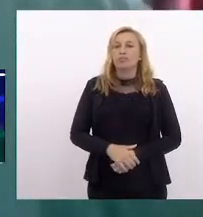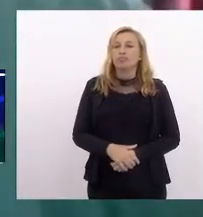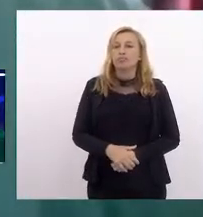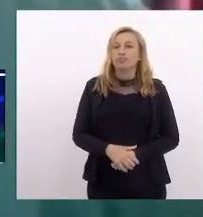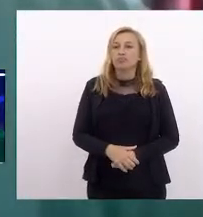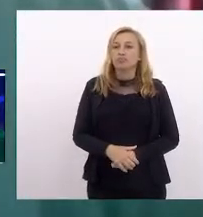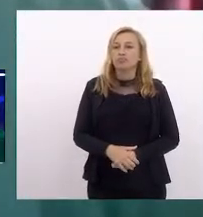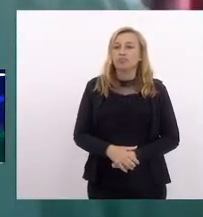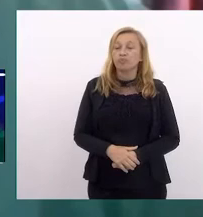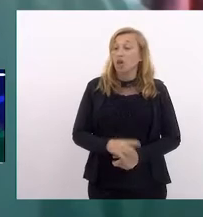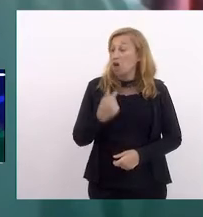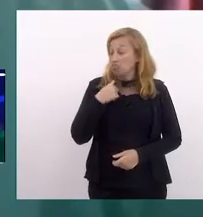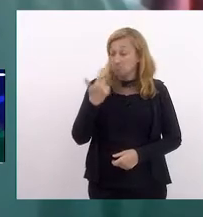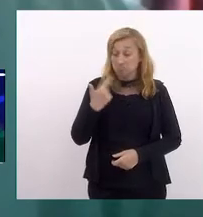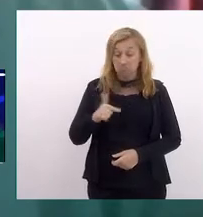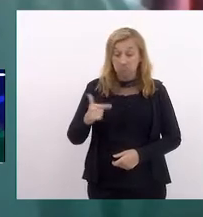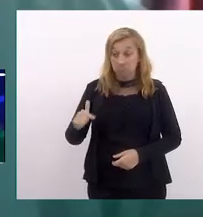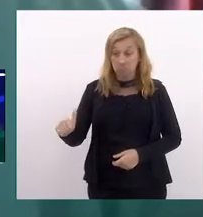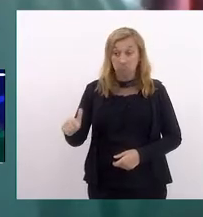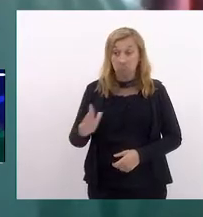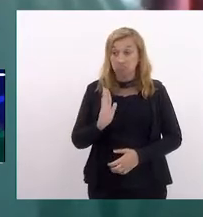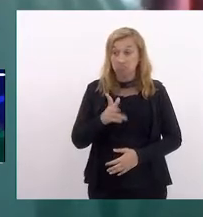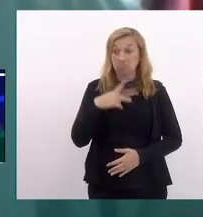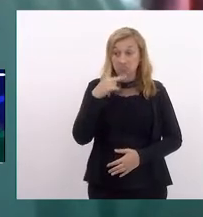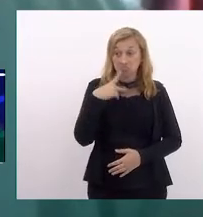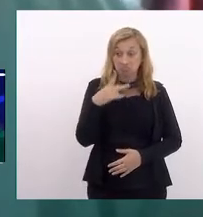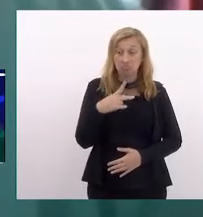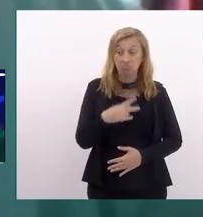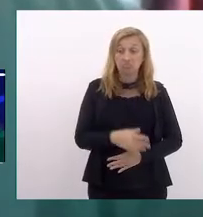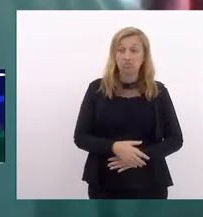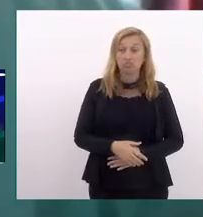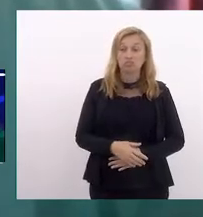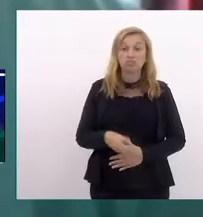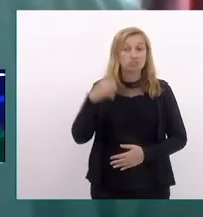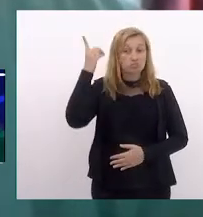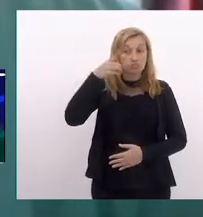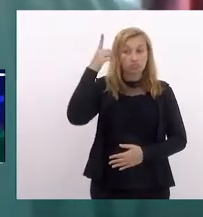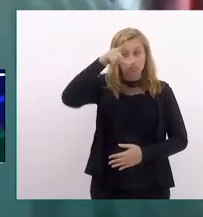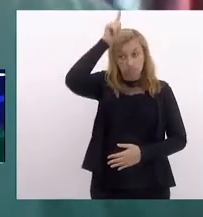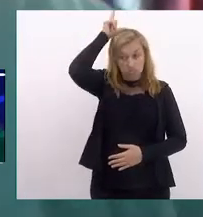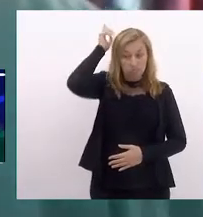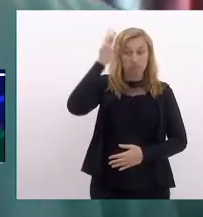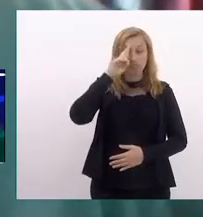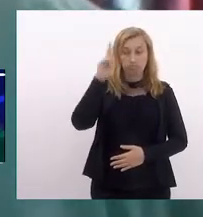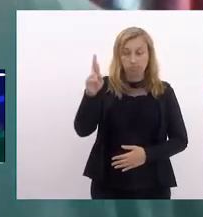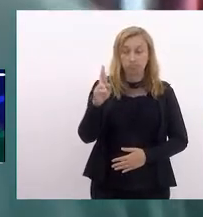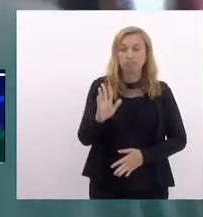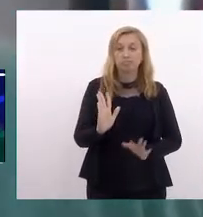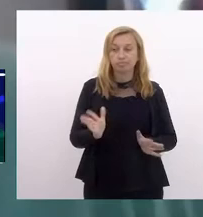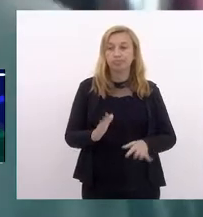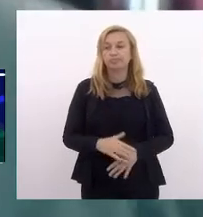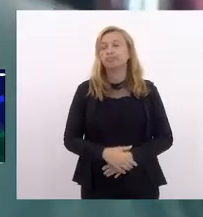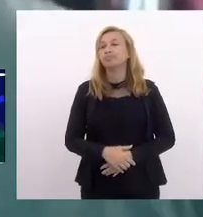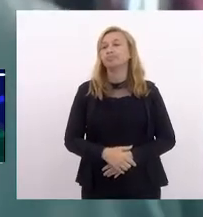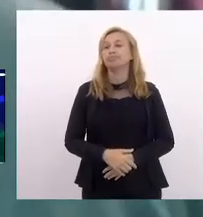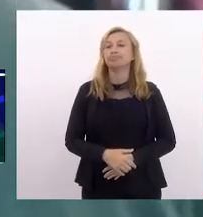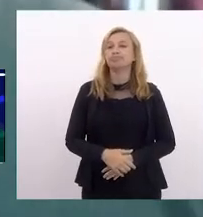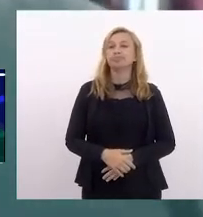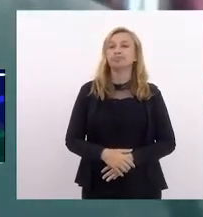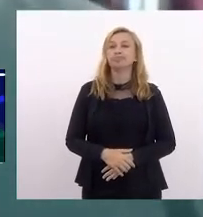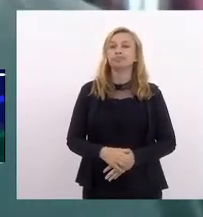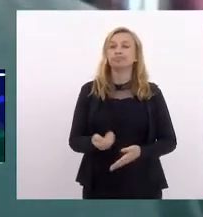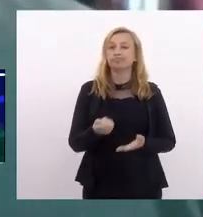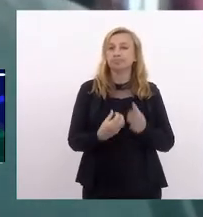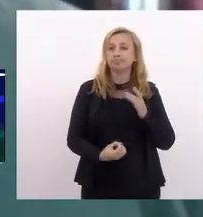Até porque não vou repetir o que já foi dito pelo Luiz Paulo e por vossa excelência opção é os coautores